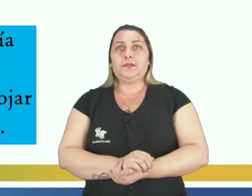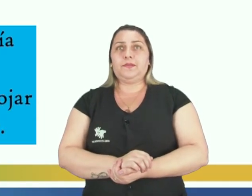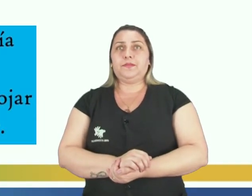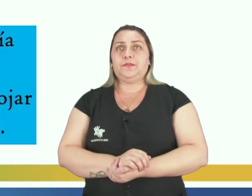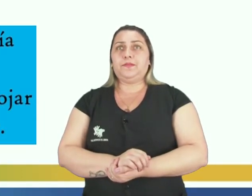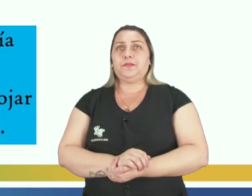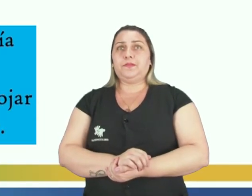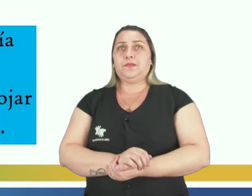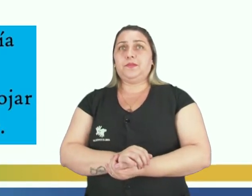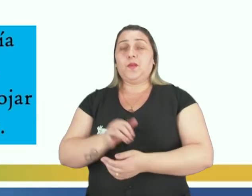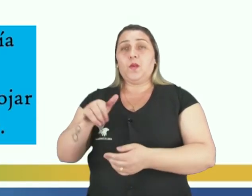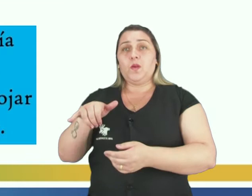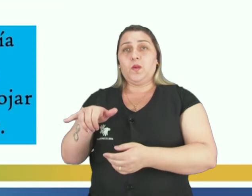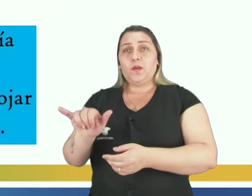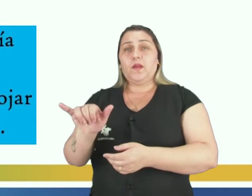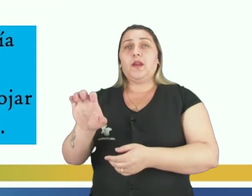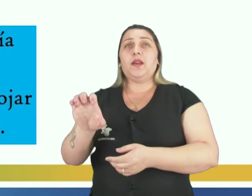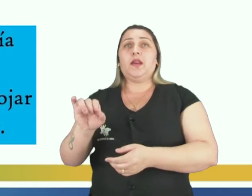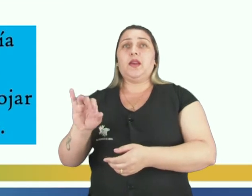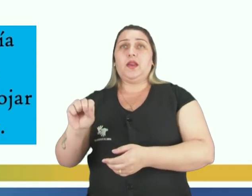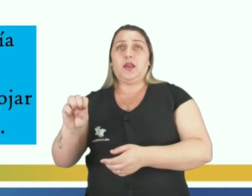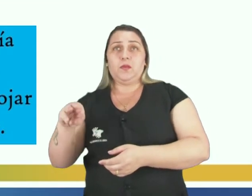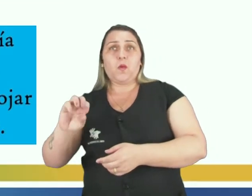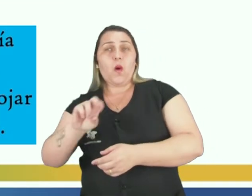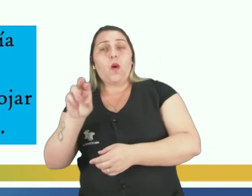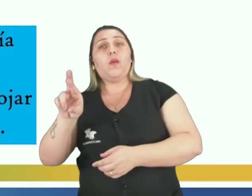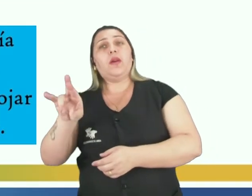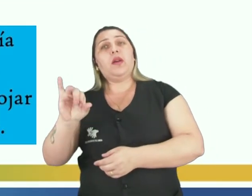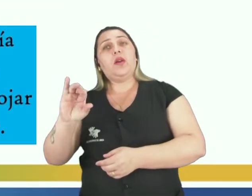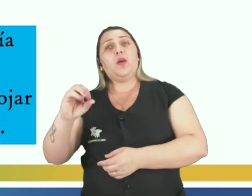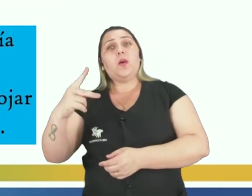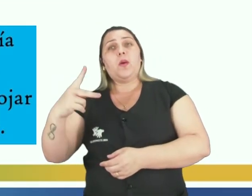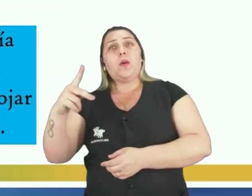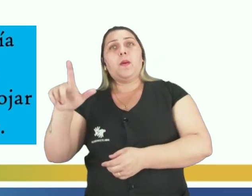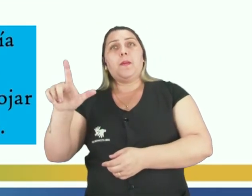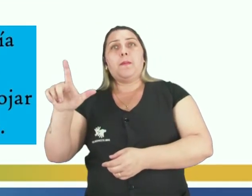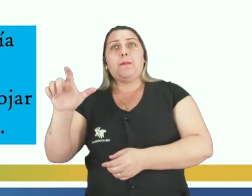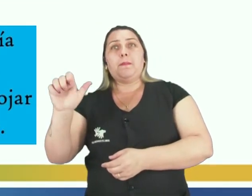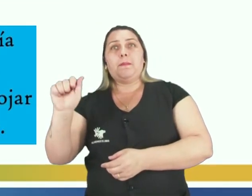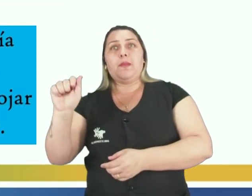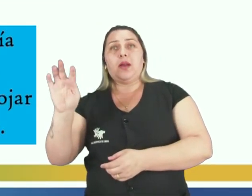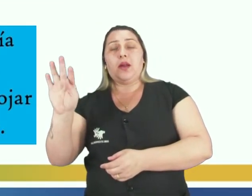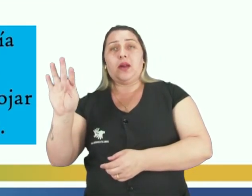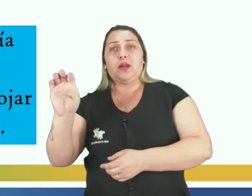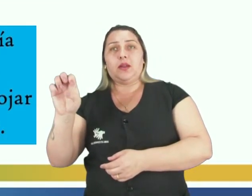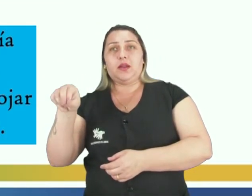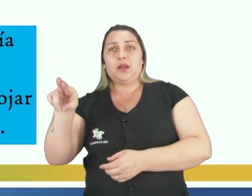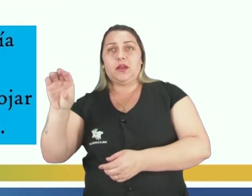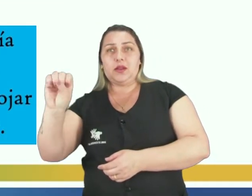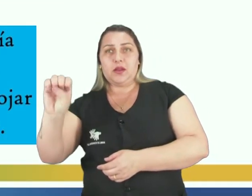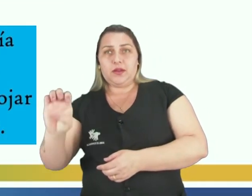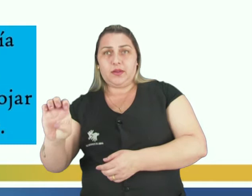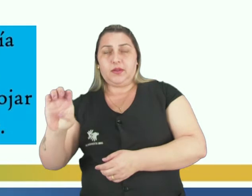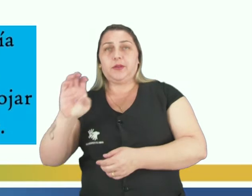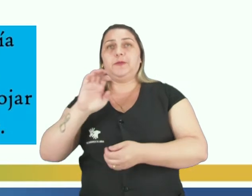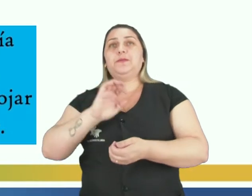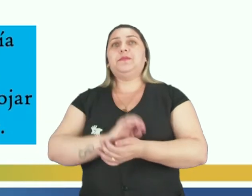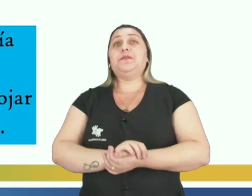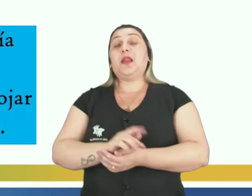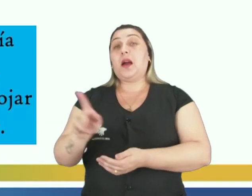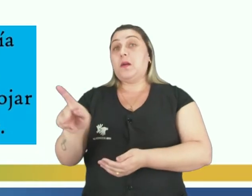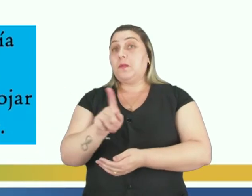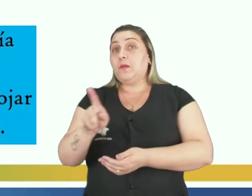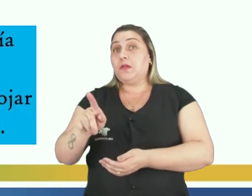reilado, ¿sí? Mira el primero. Pronunciando con jeísmo, yo digo de la siguiente manera. Yo lloro si